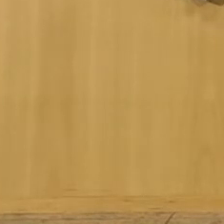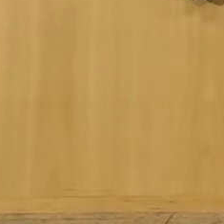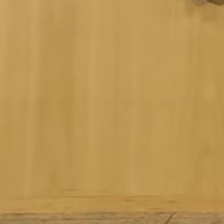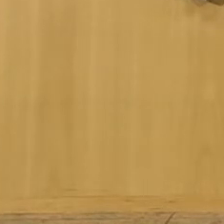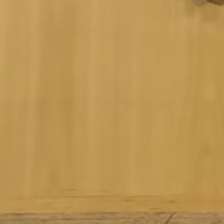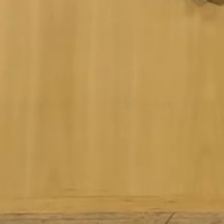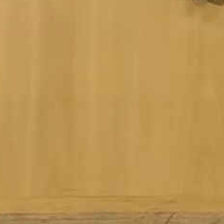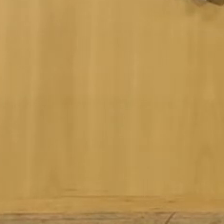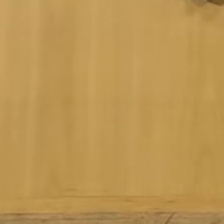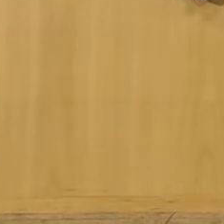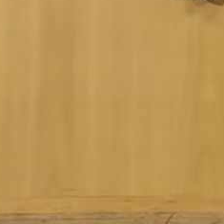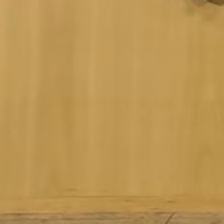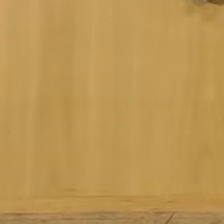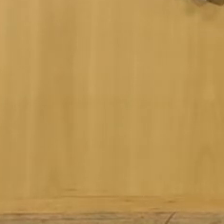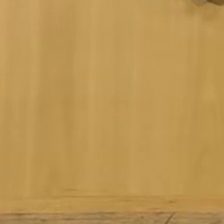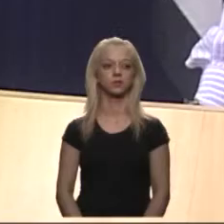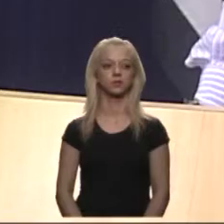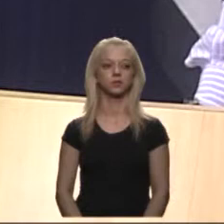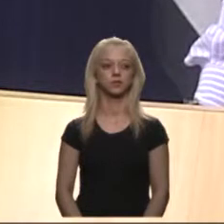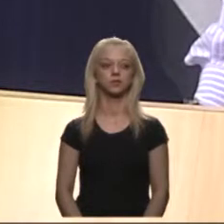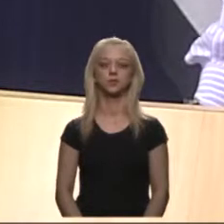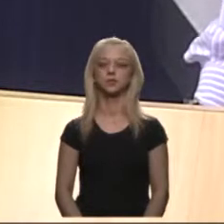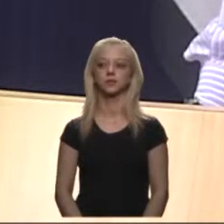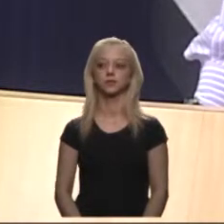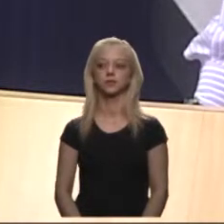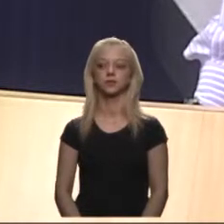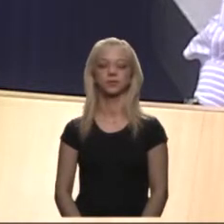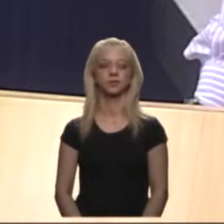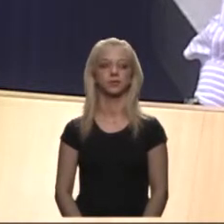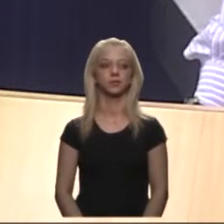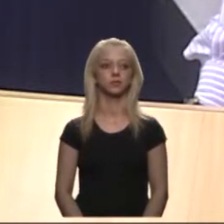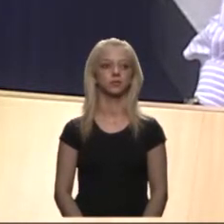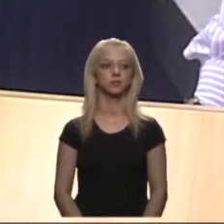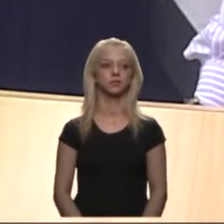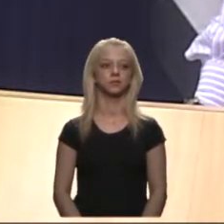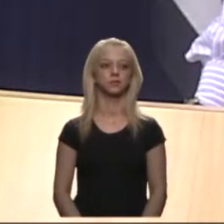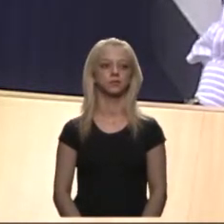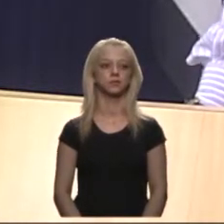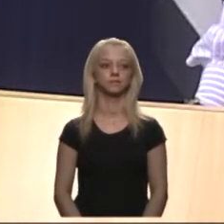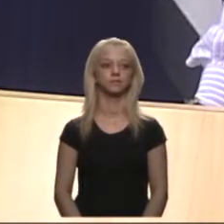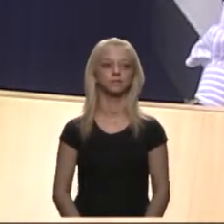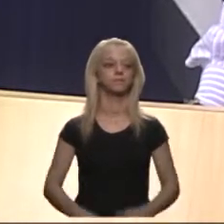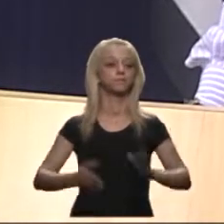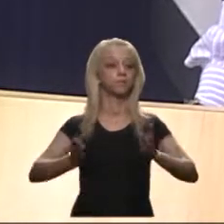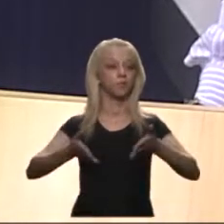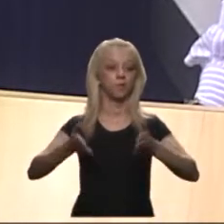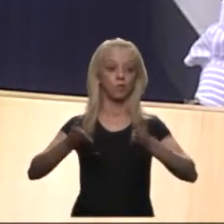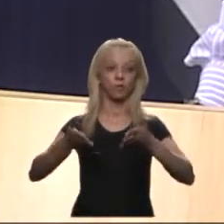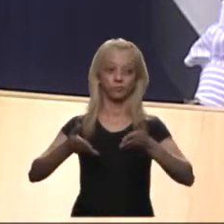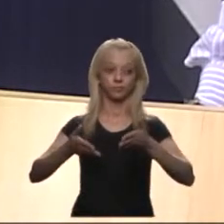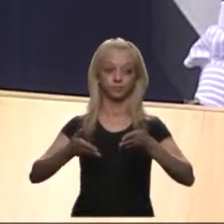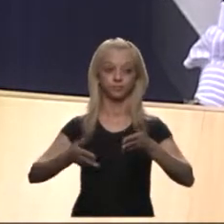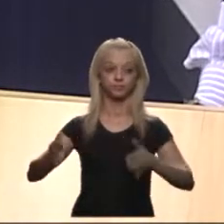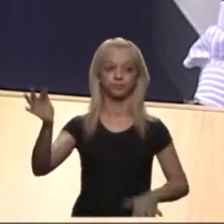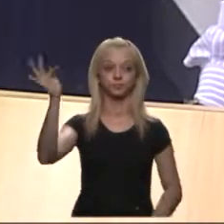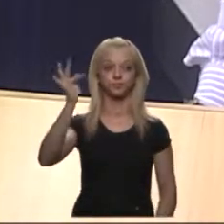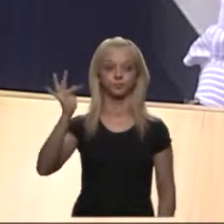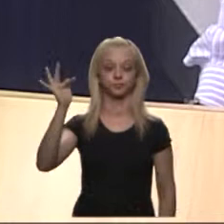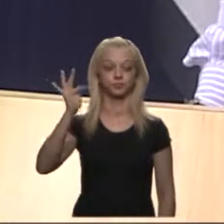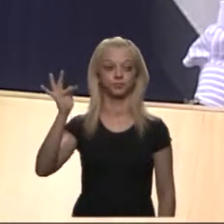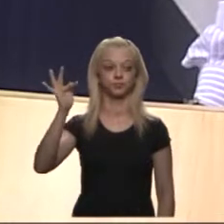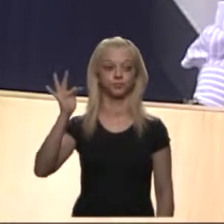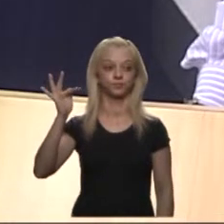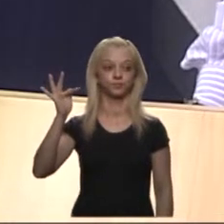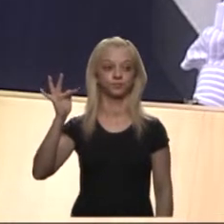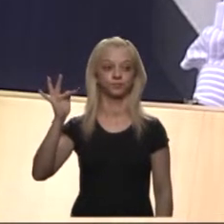que também na Praça Santa Terezinha a ponta do faculdade ela ver o caos Quem subiu na Anhanguera